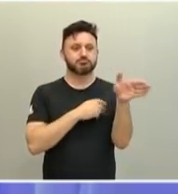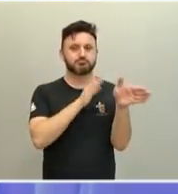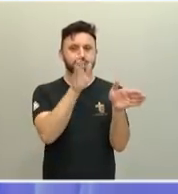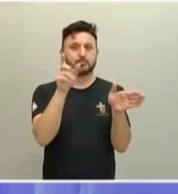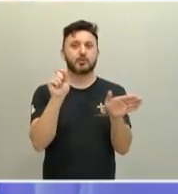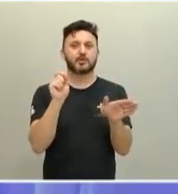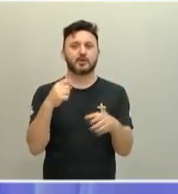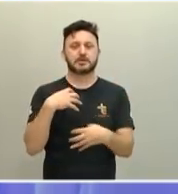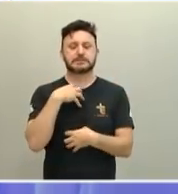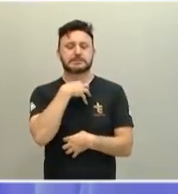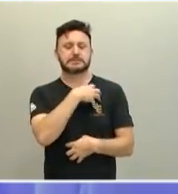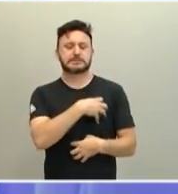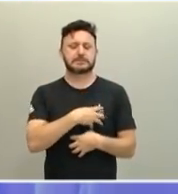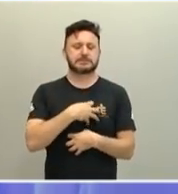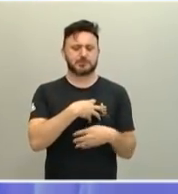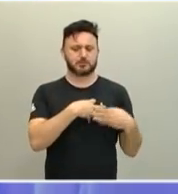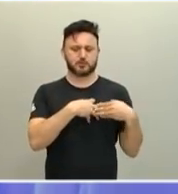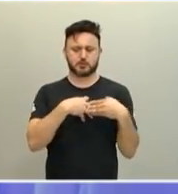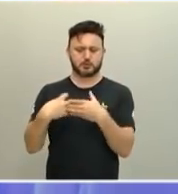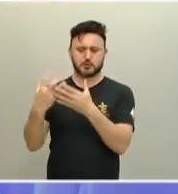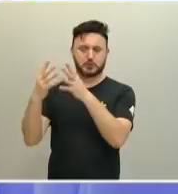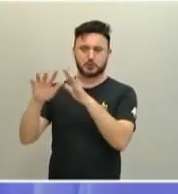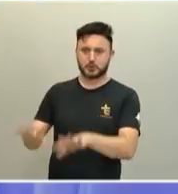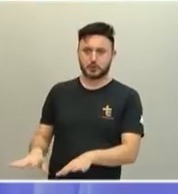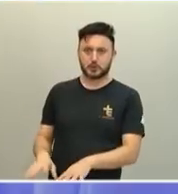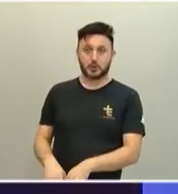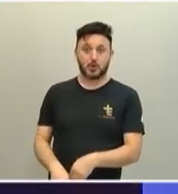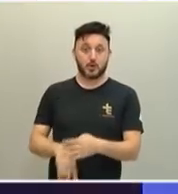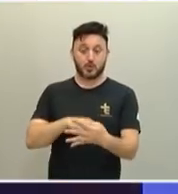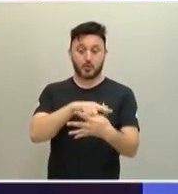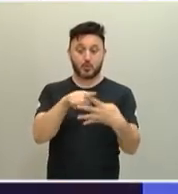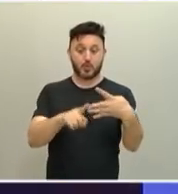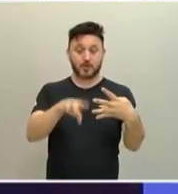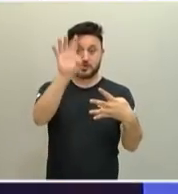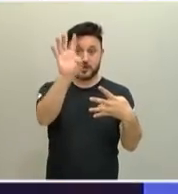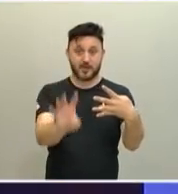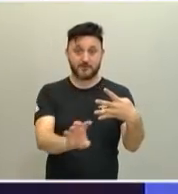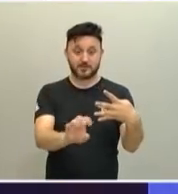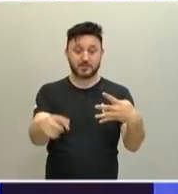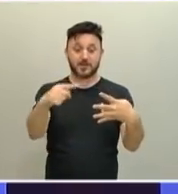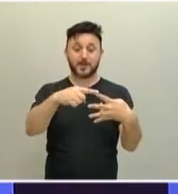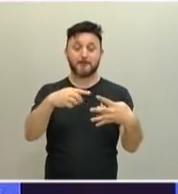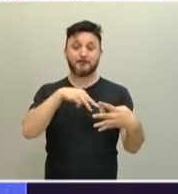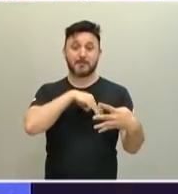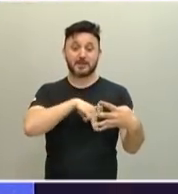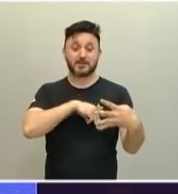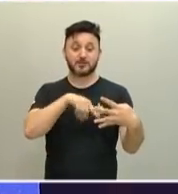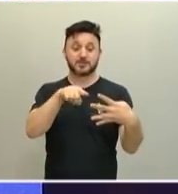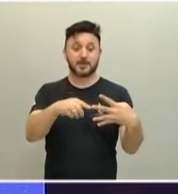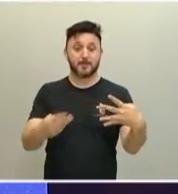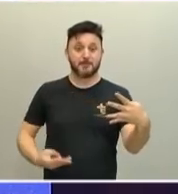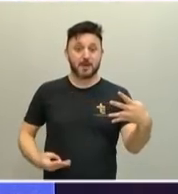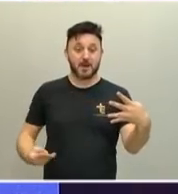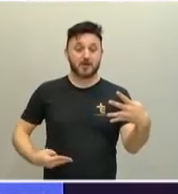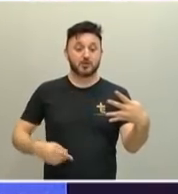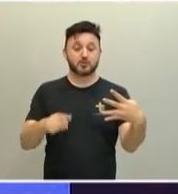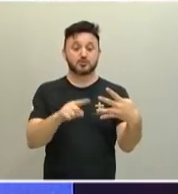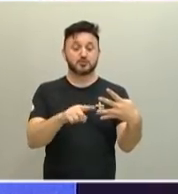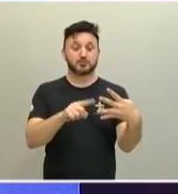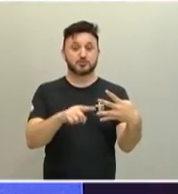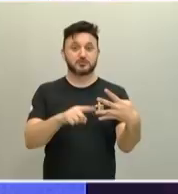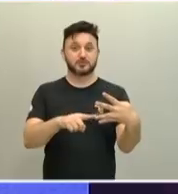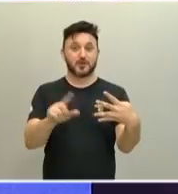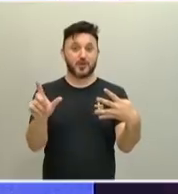sermos desinstalados. Nos quatro evangelhos, Mateus, Marcos, Lucas e João, estão narrados 25 curas, 9 milagres e